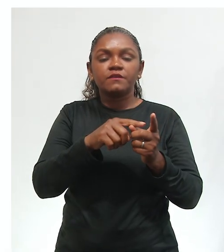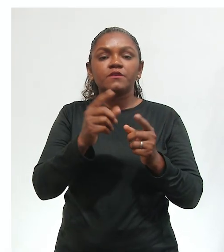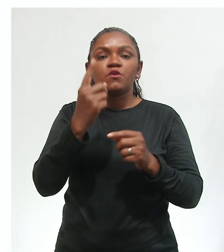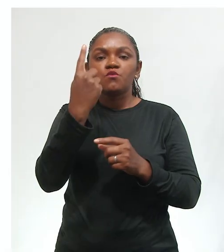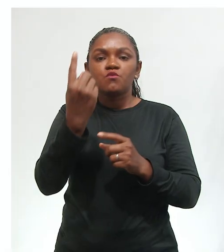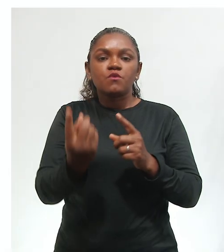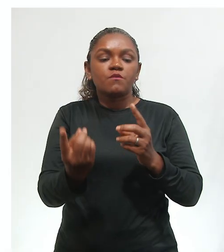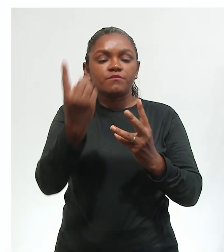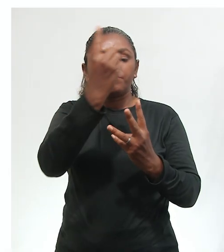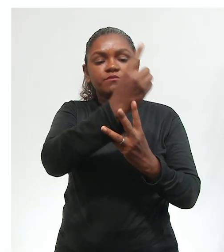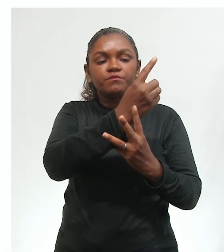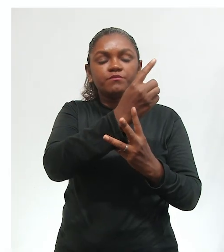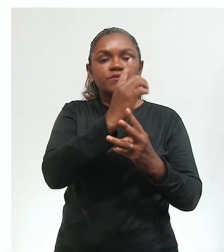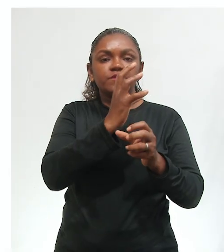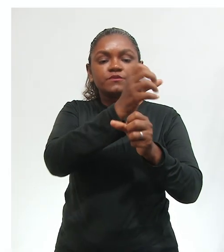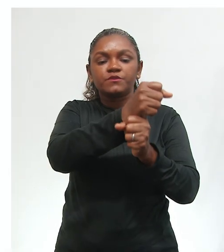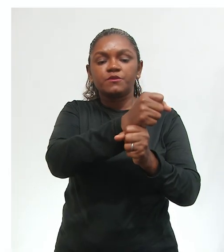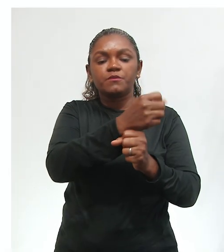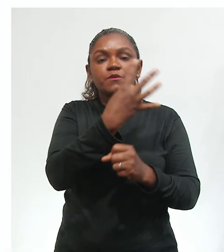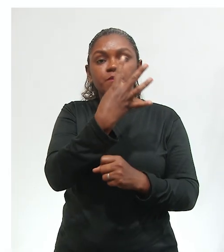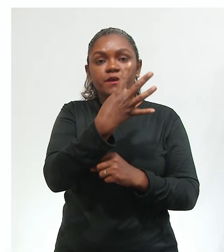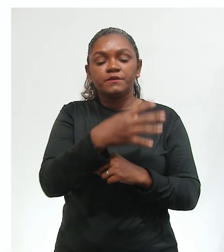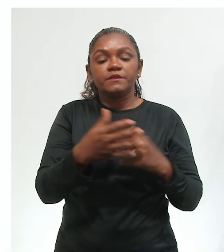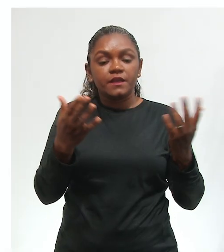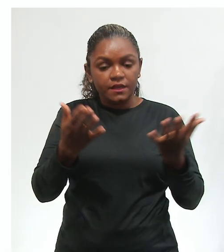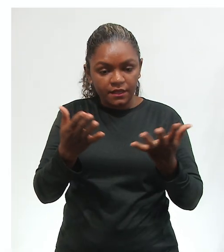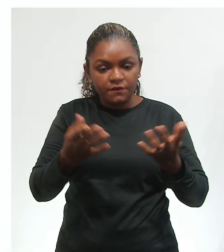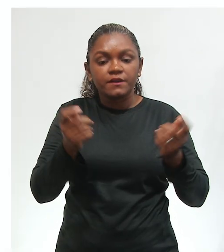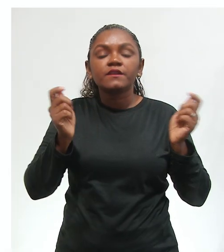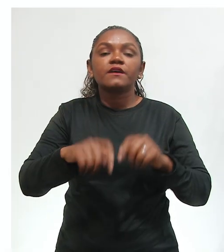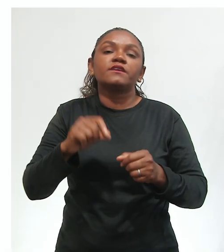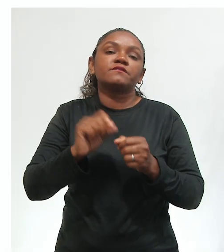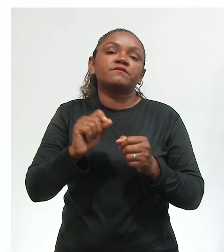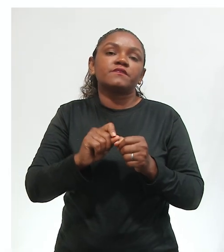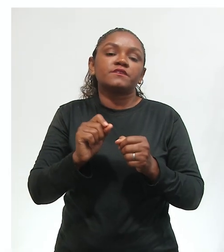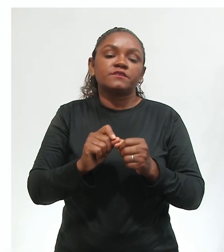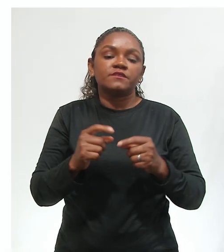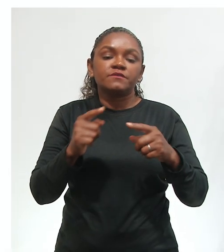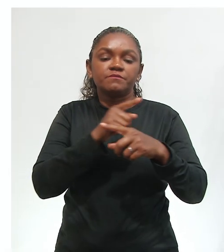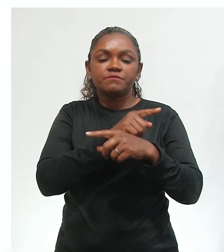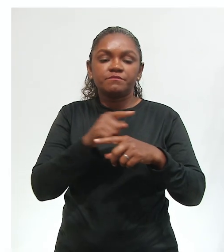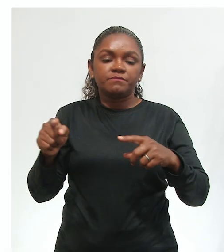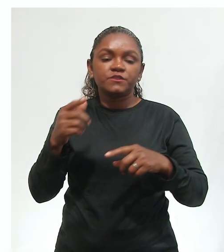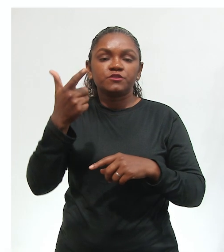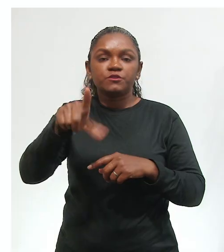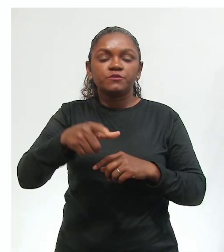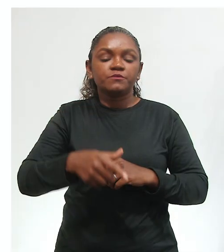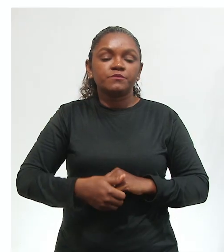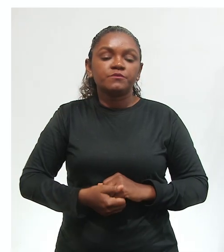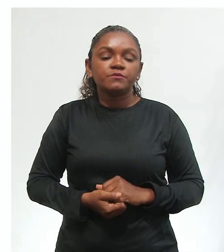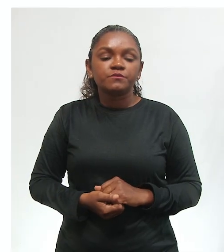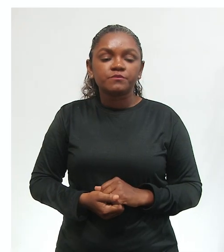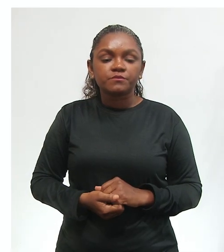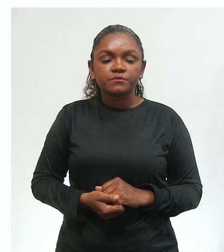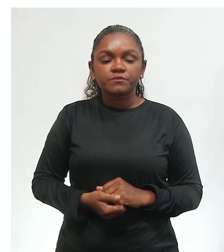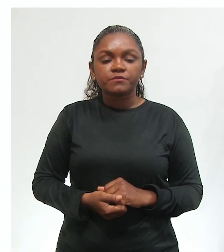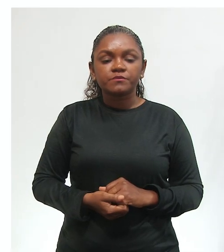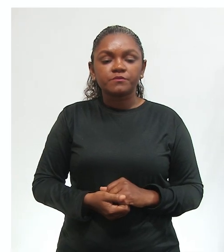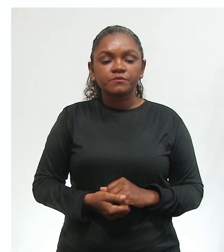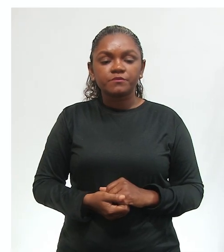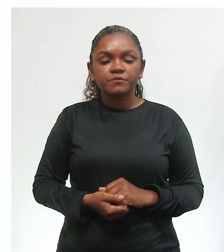4 centenas. Então, agora sim eu posso reescrever esse número aqui, olha. Esse